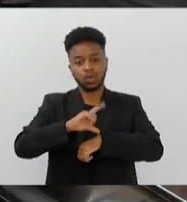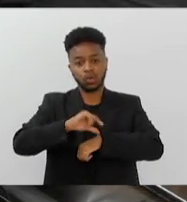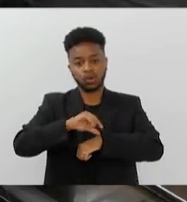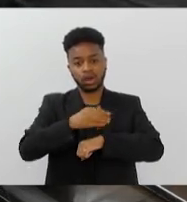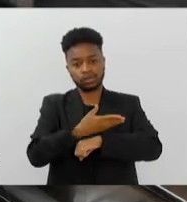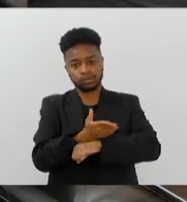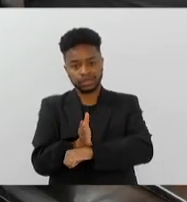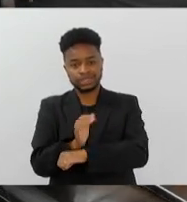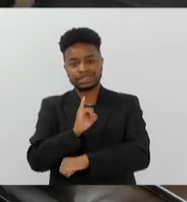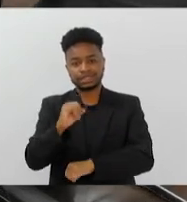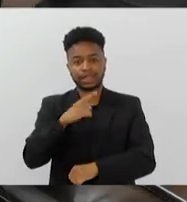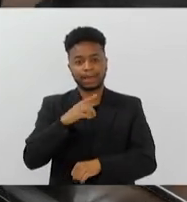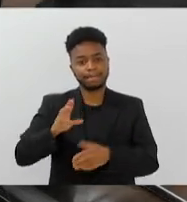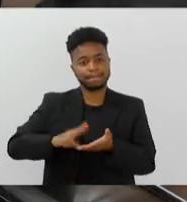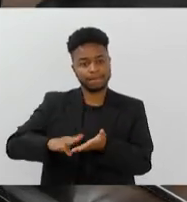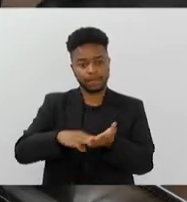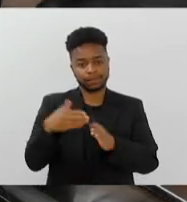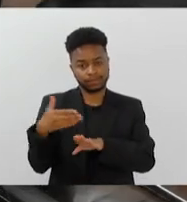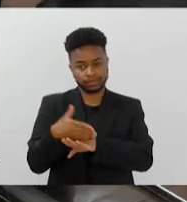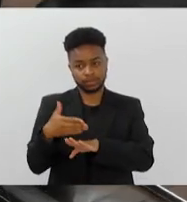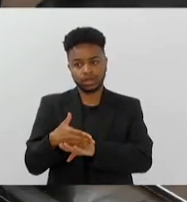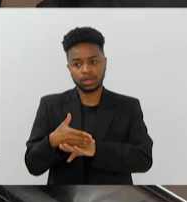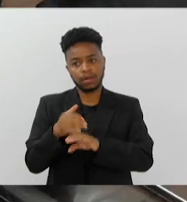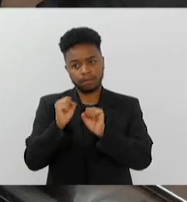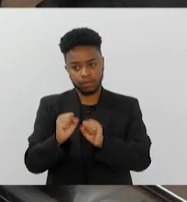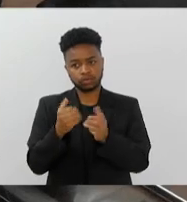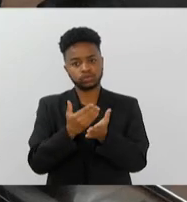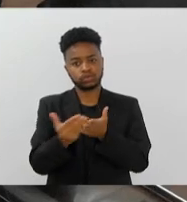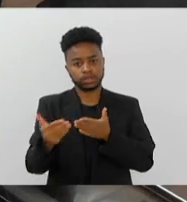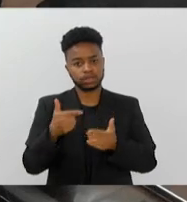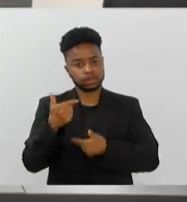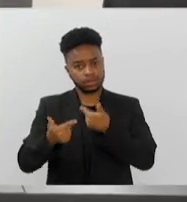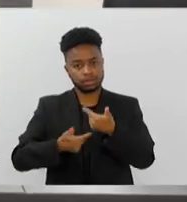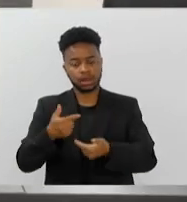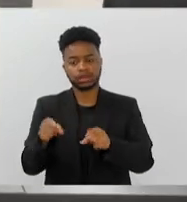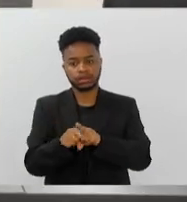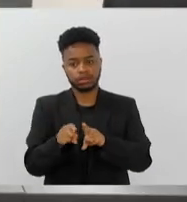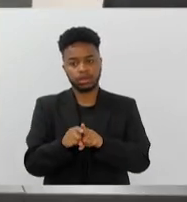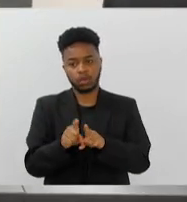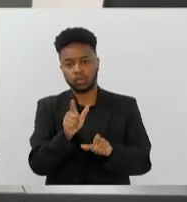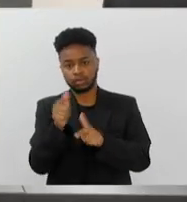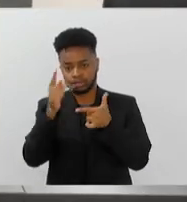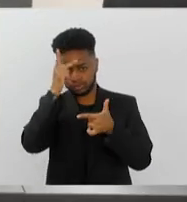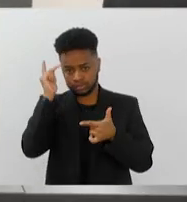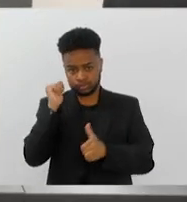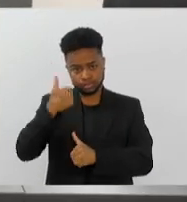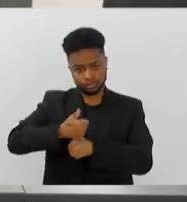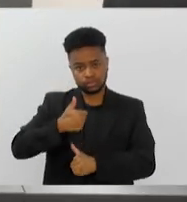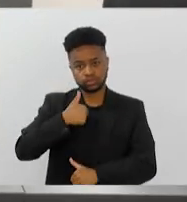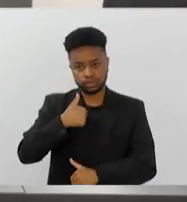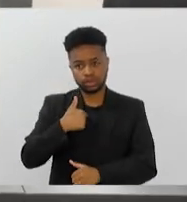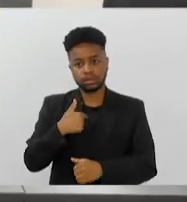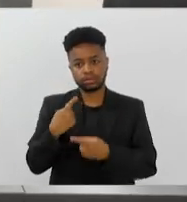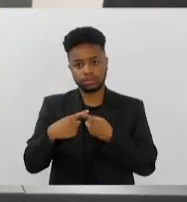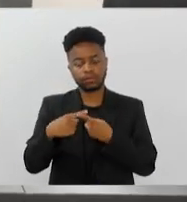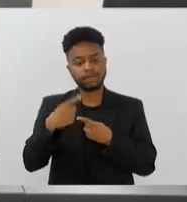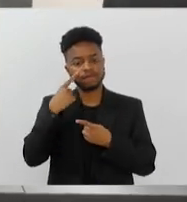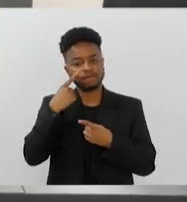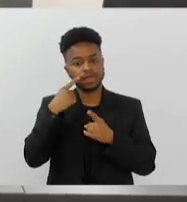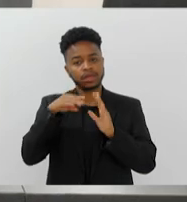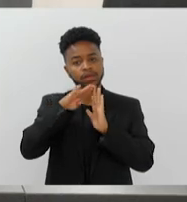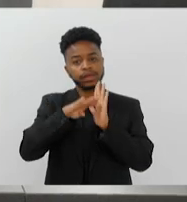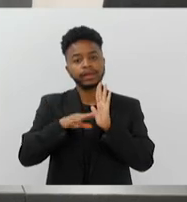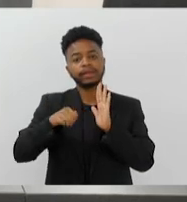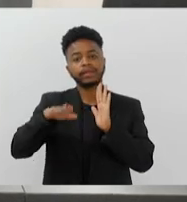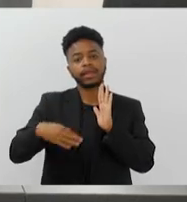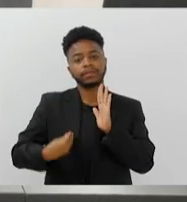houver quórum, que inicie os trabalhos, passe a presidência, observe ali a ordem dos